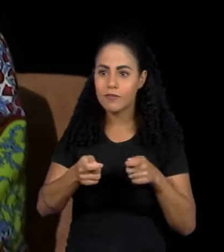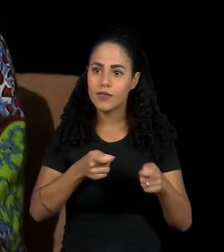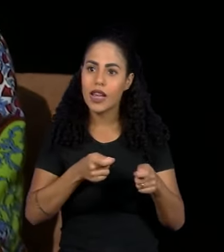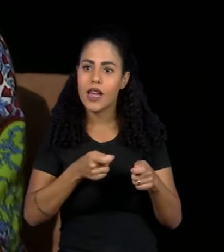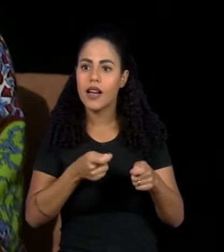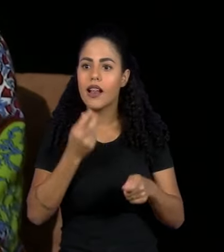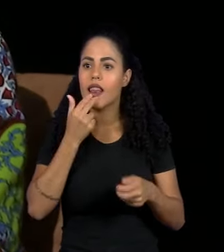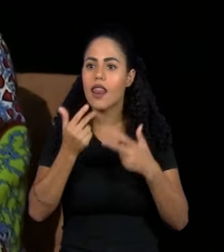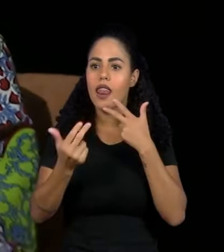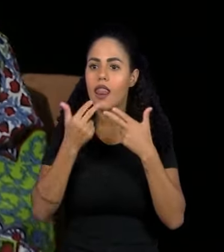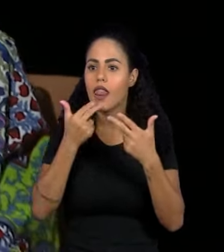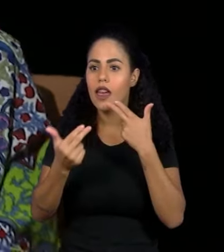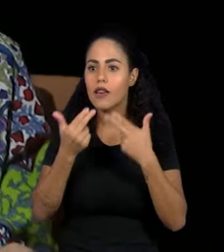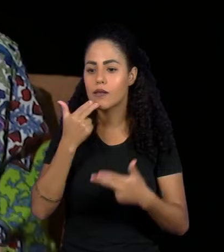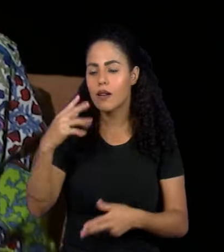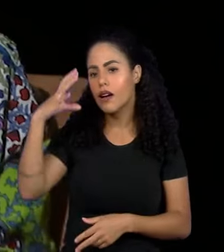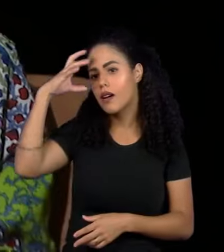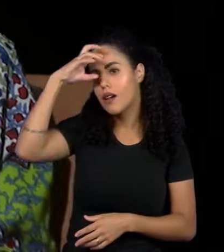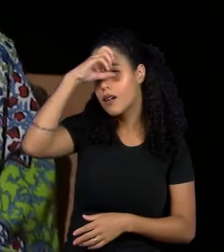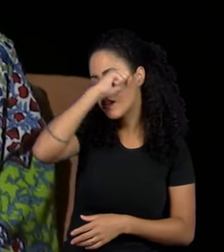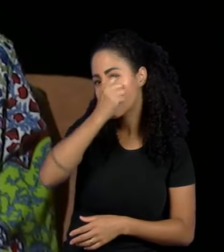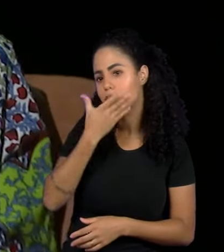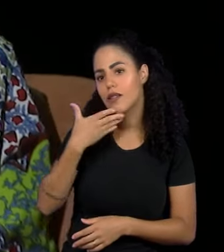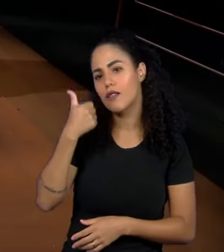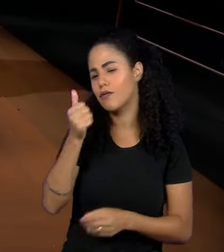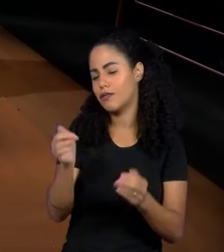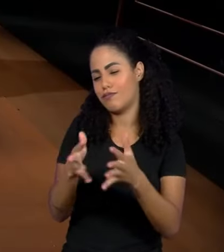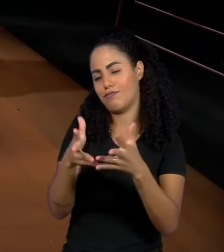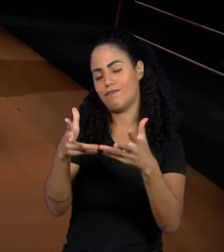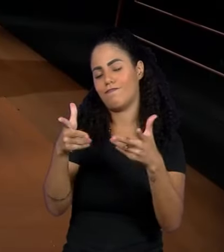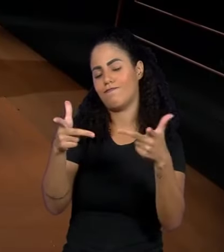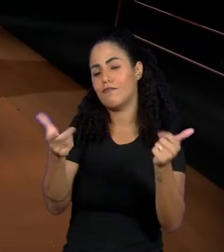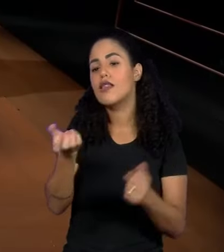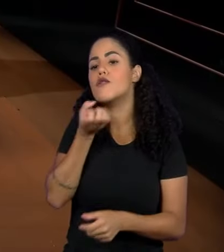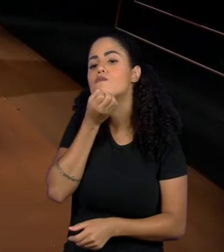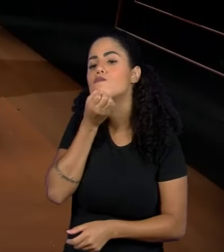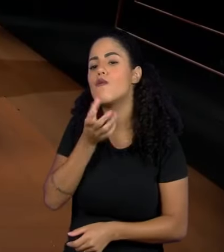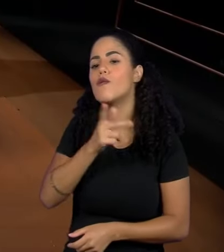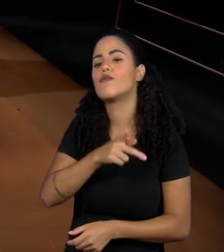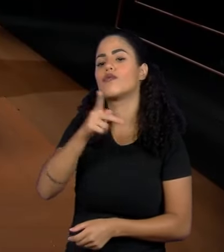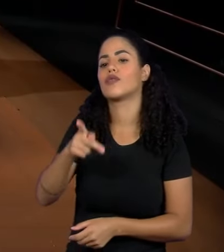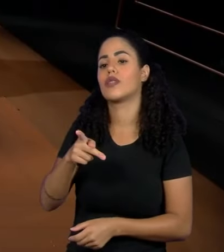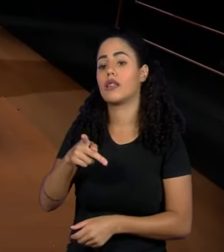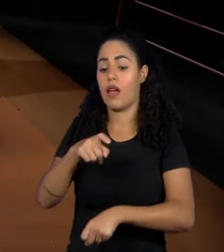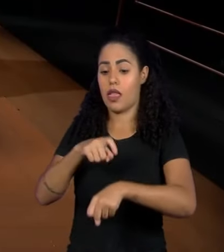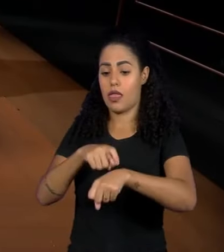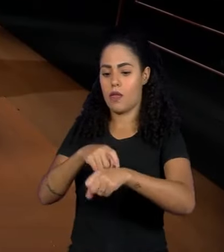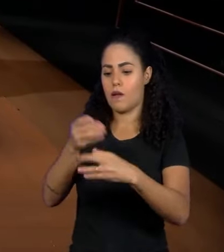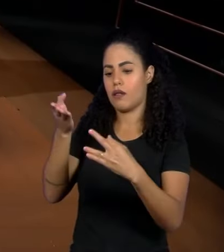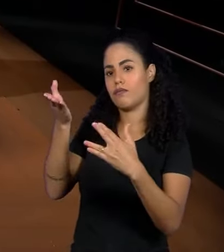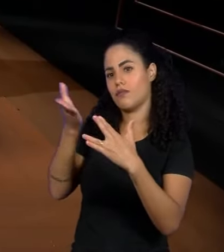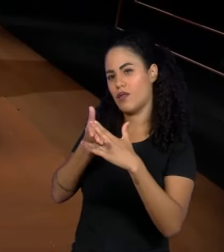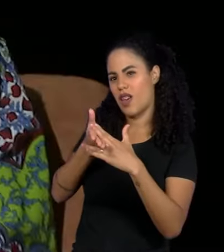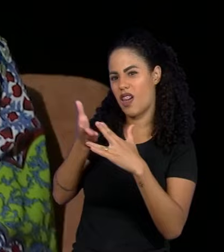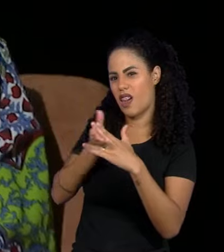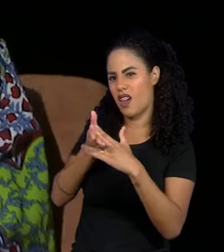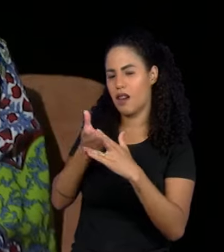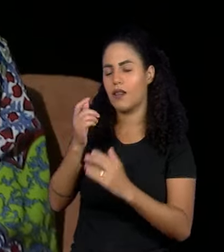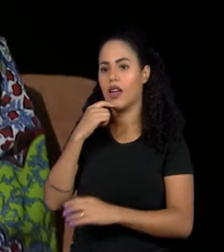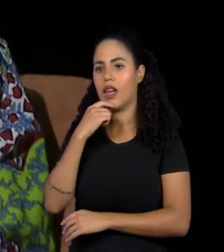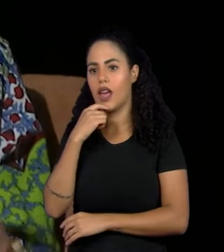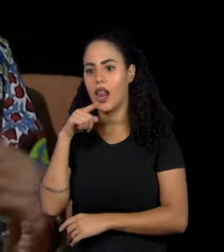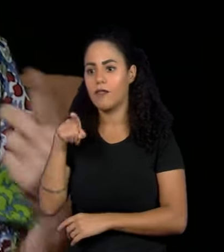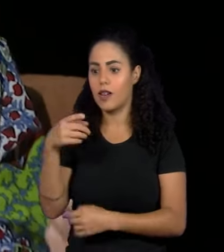melhor ainda do que... E foi muito maravilhoso que aquela mulher faz, porque era o recreio dela também, né? Era a hora que ela